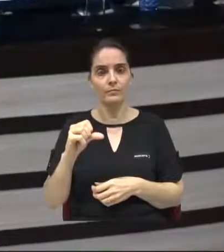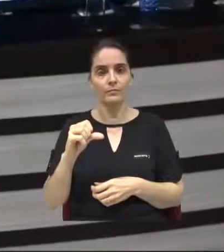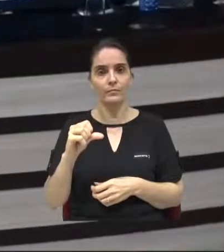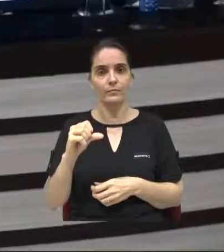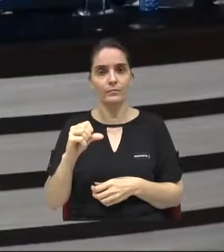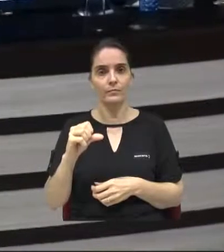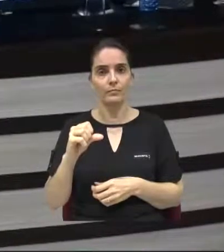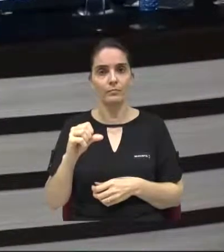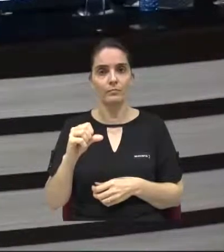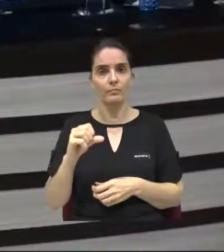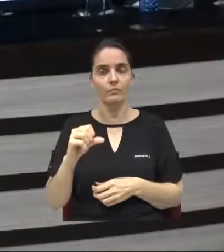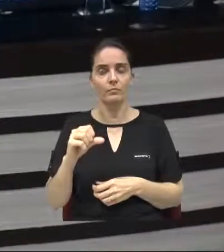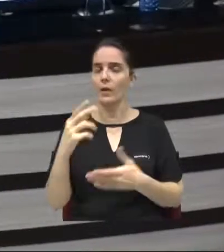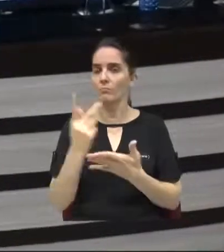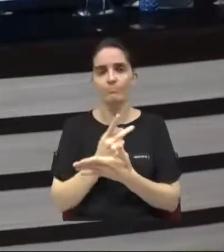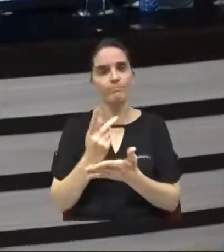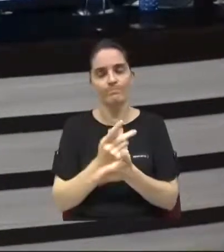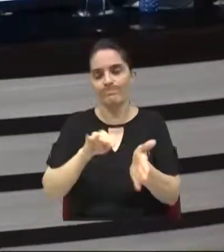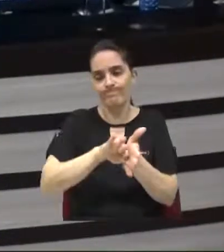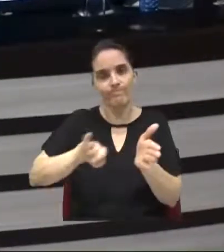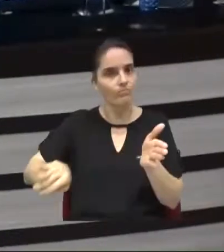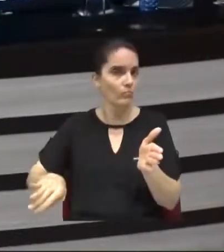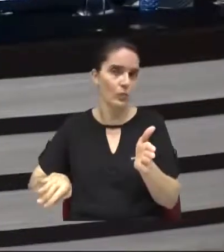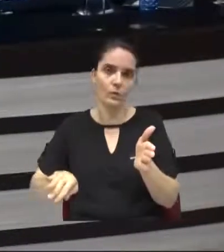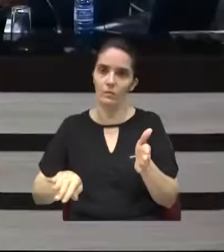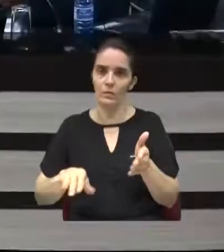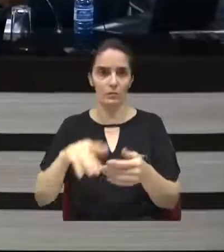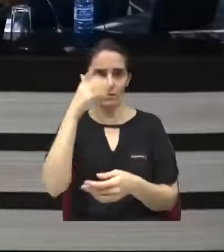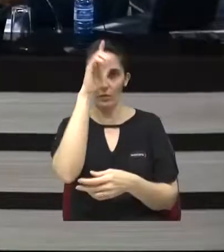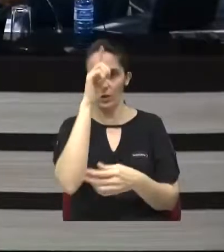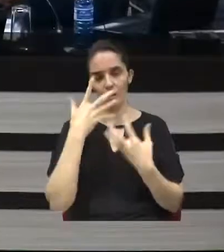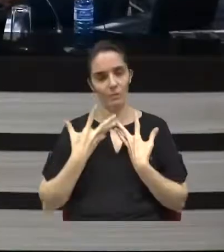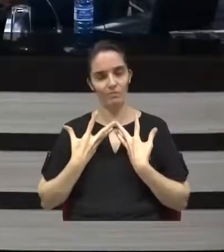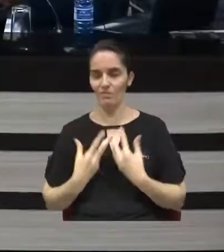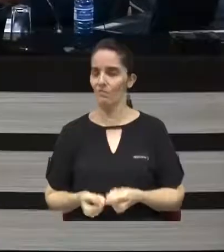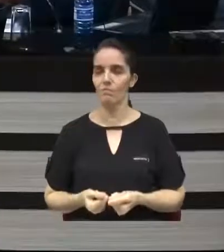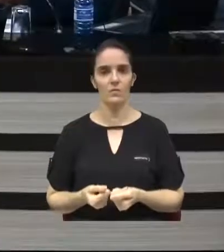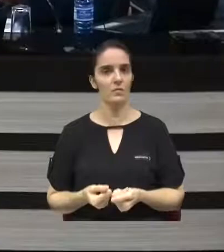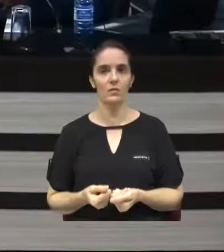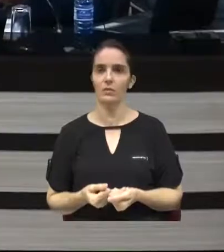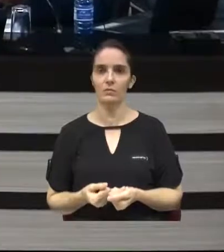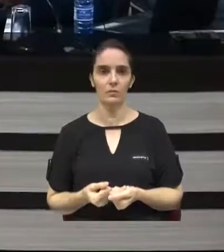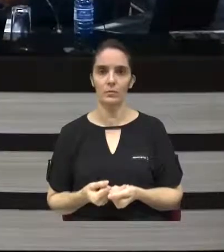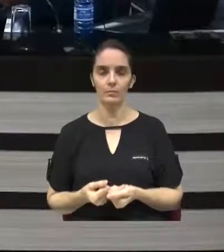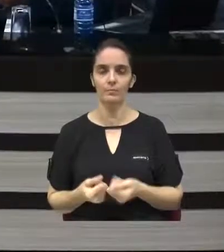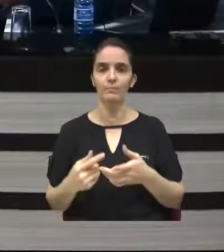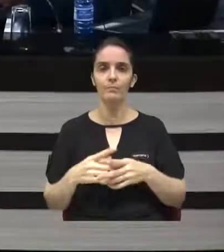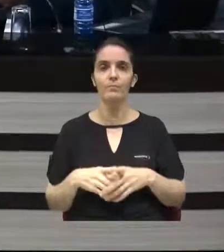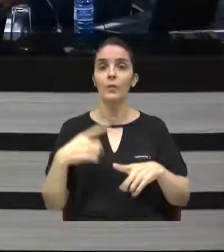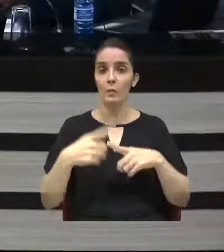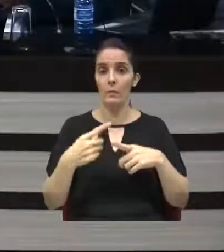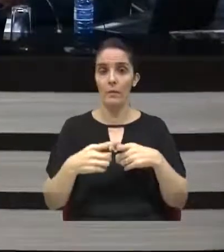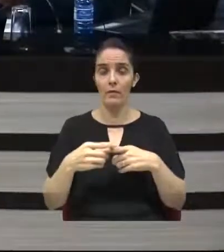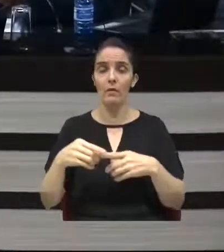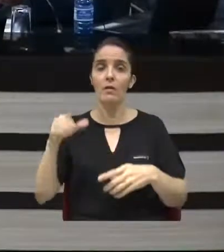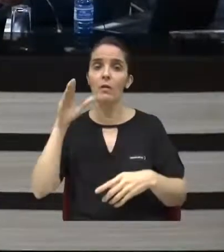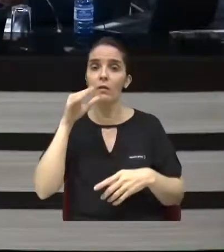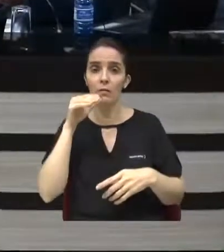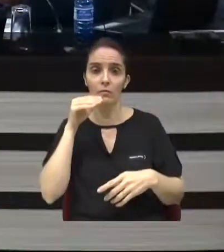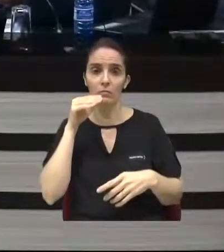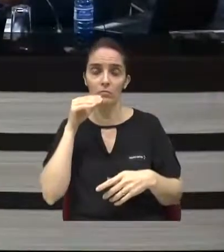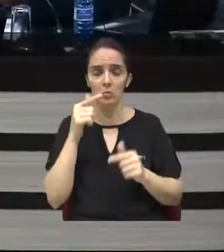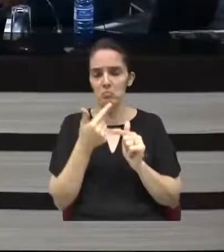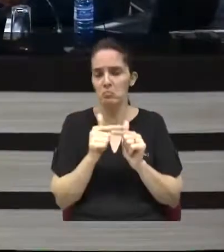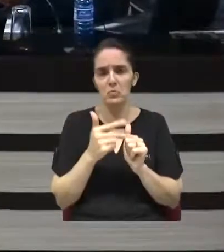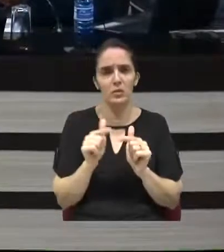no arcabouço jurídico que rege o tema em tela, em vez que o servidor público municipal e no